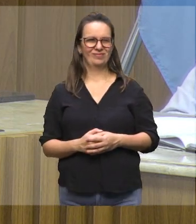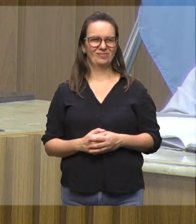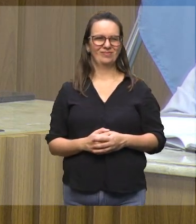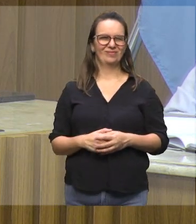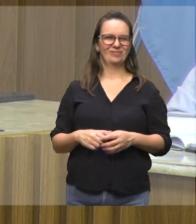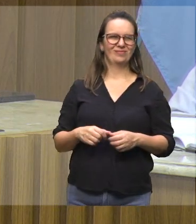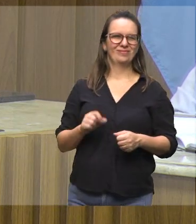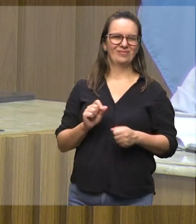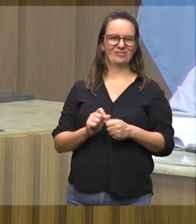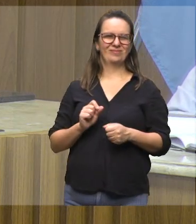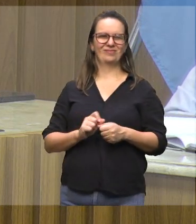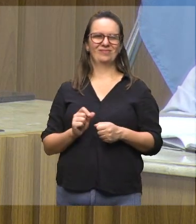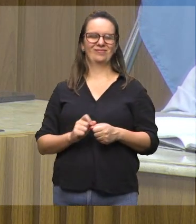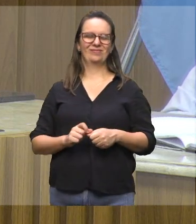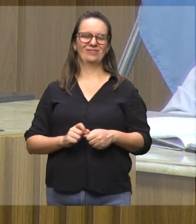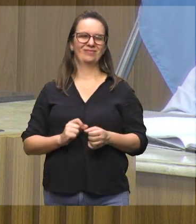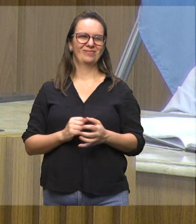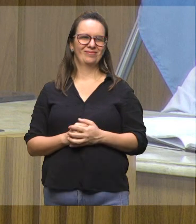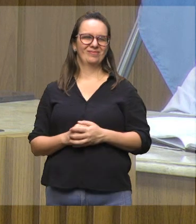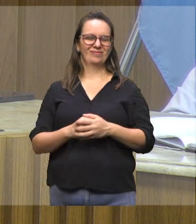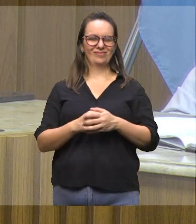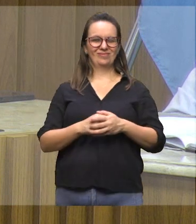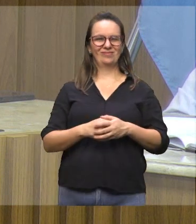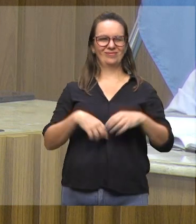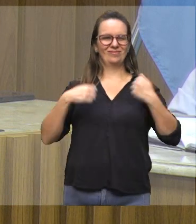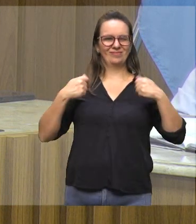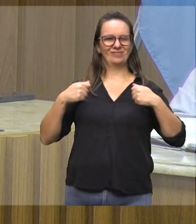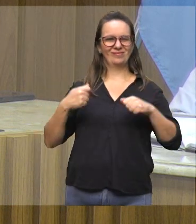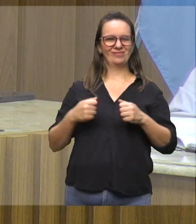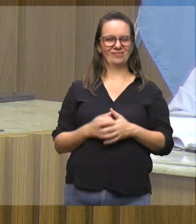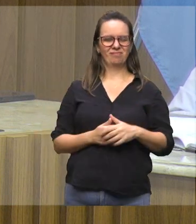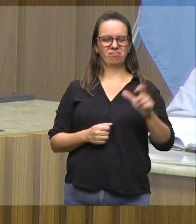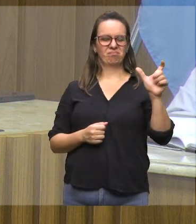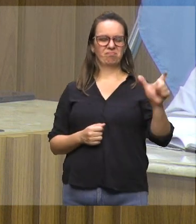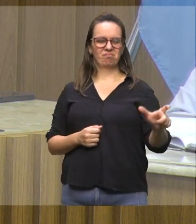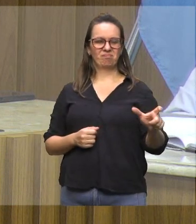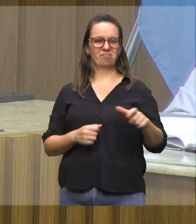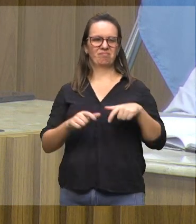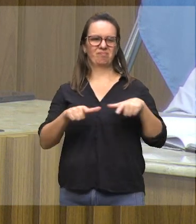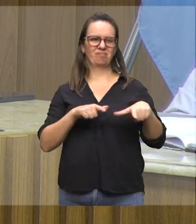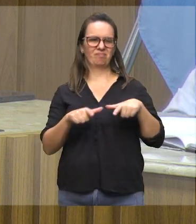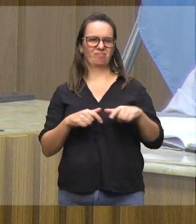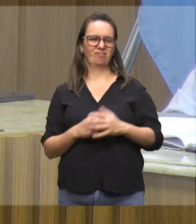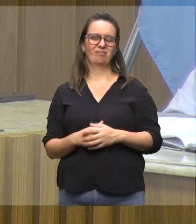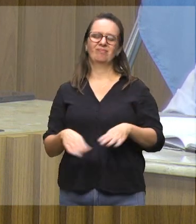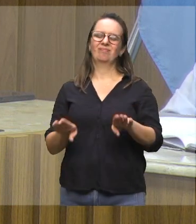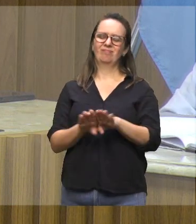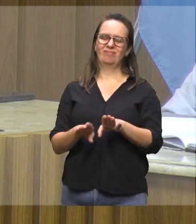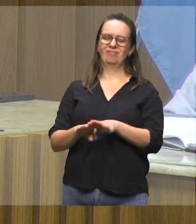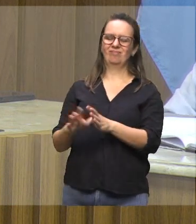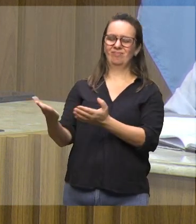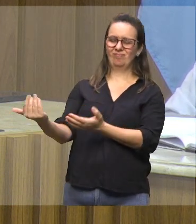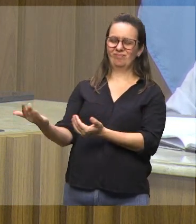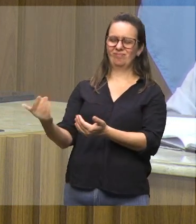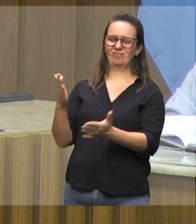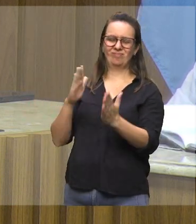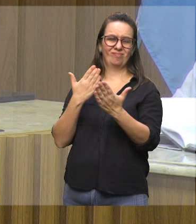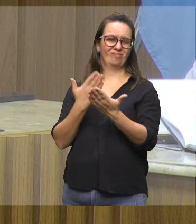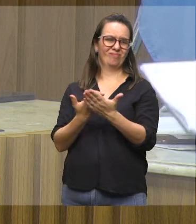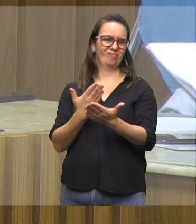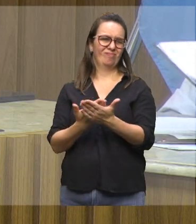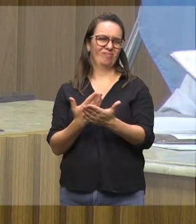as pessoas estão precisando, as pessoas físicas, pessoas jurídicas, os alunos da FEMA estão precisando, gente, os alunos da